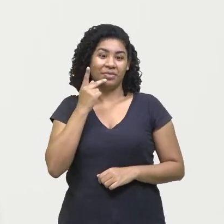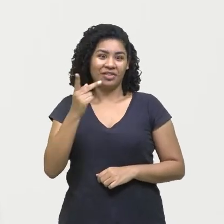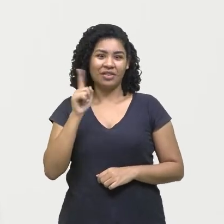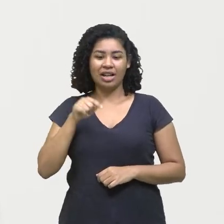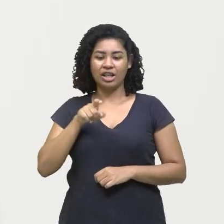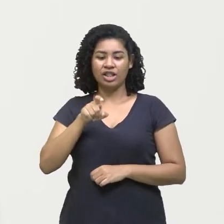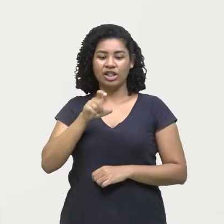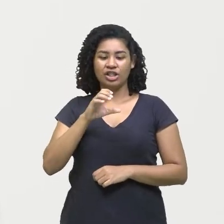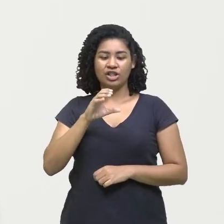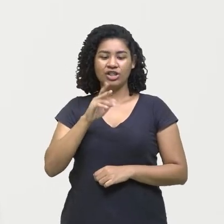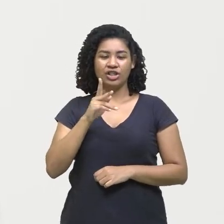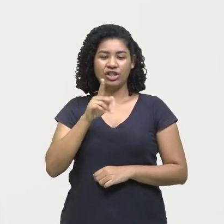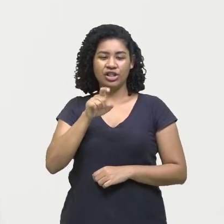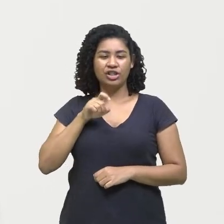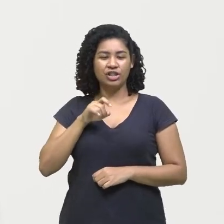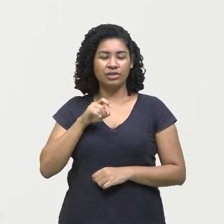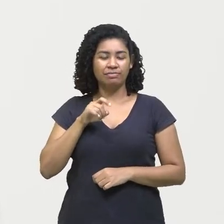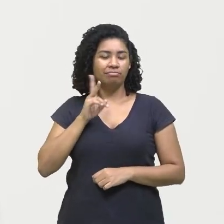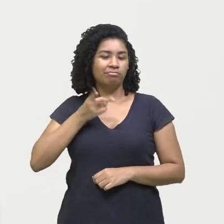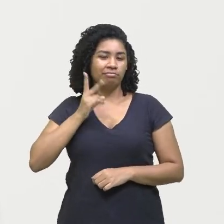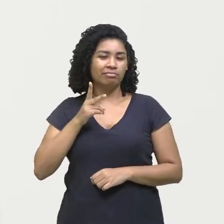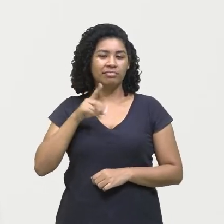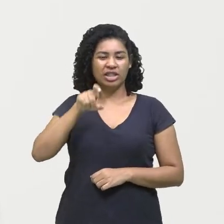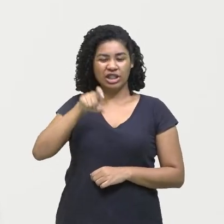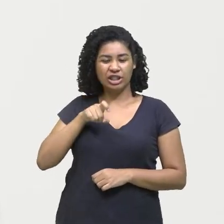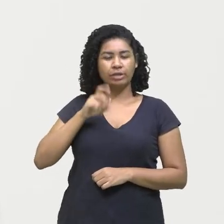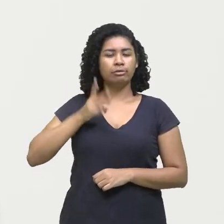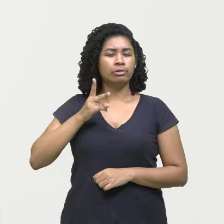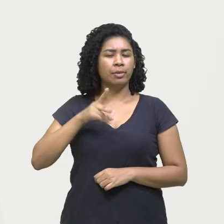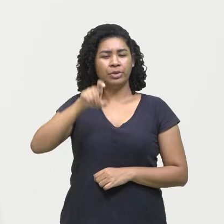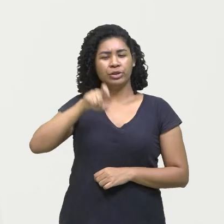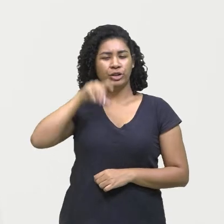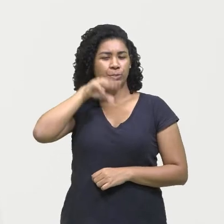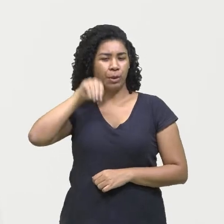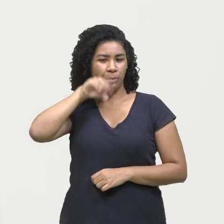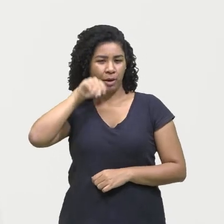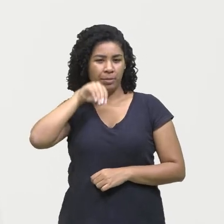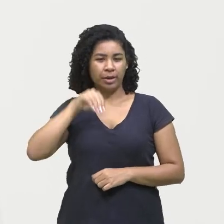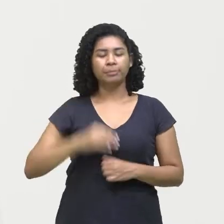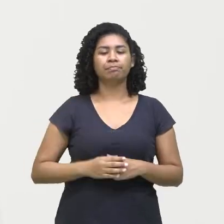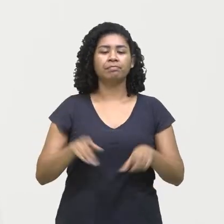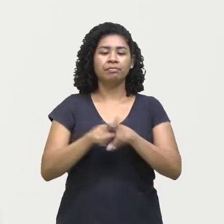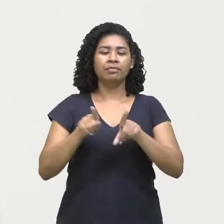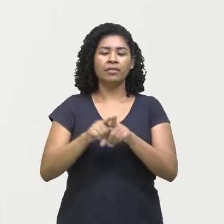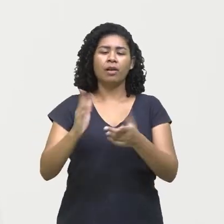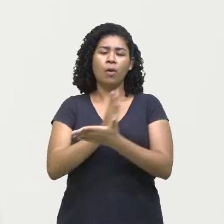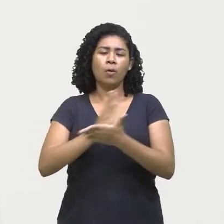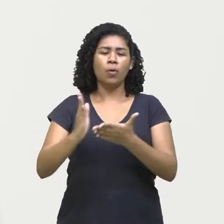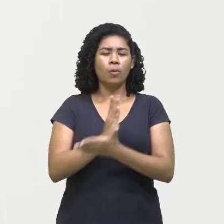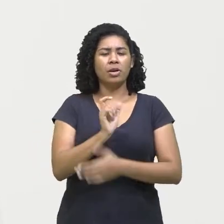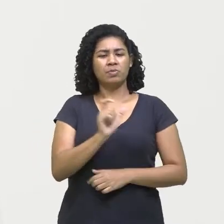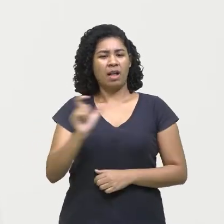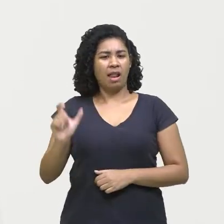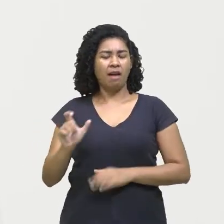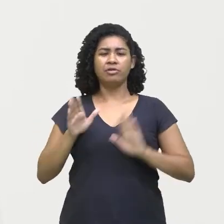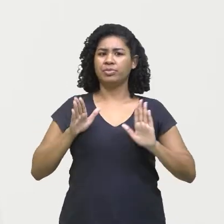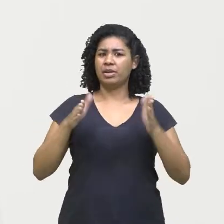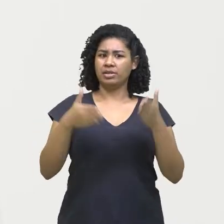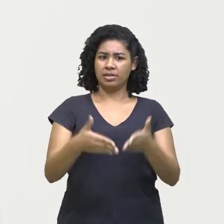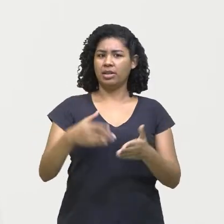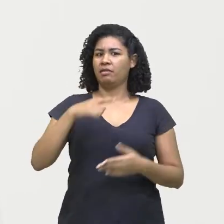isso? E também tem algumas palavras específicas. A gente viu durante as nossas aulas algumas expressões como mas